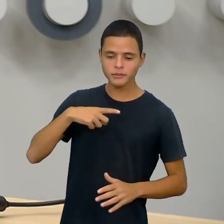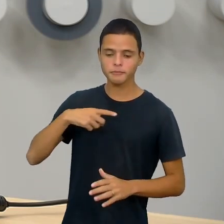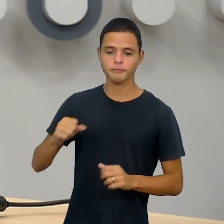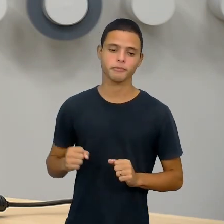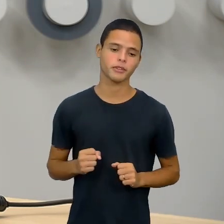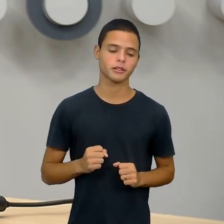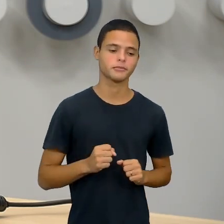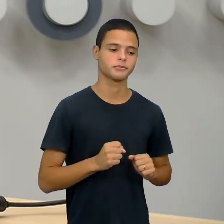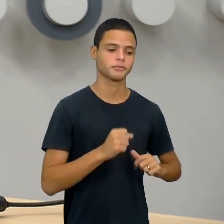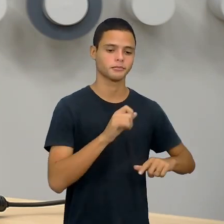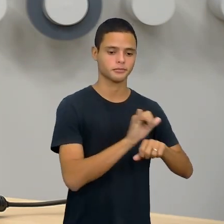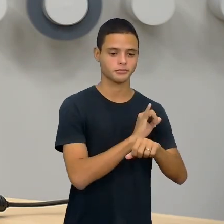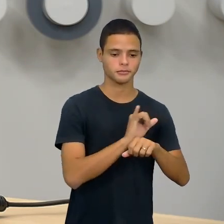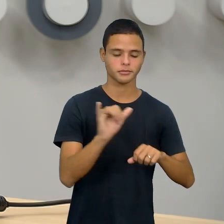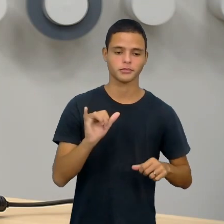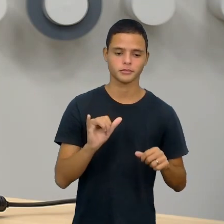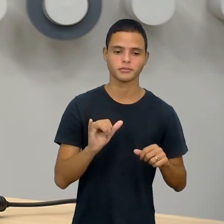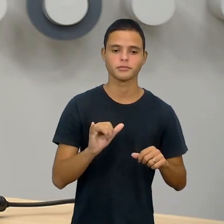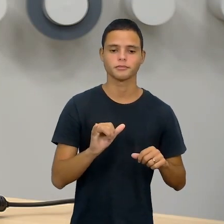né?